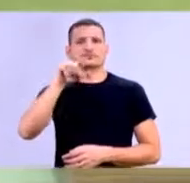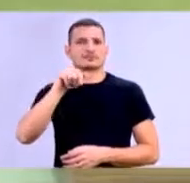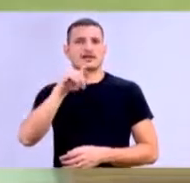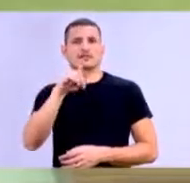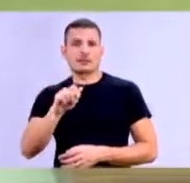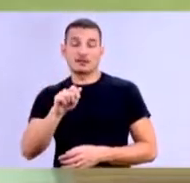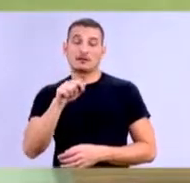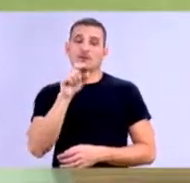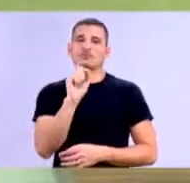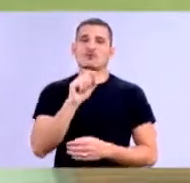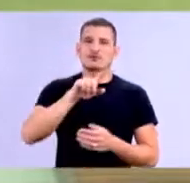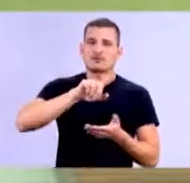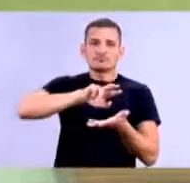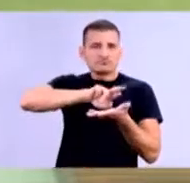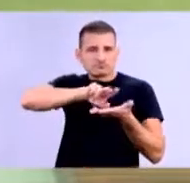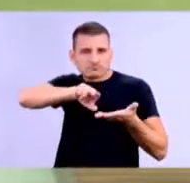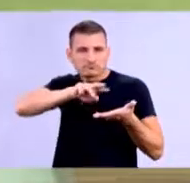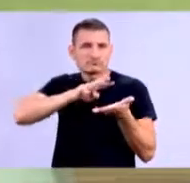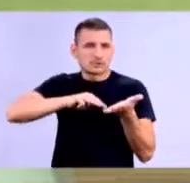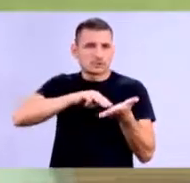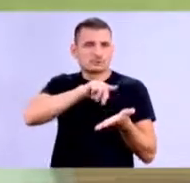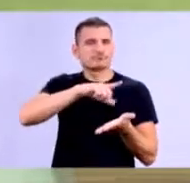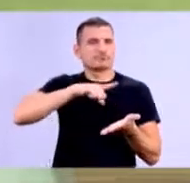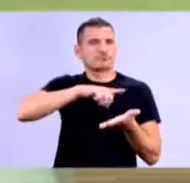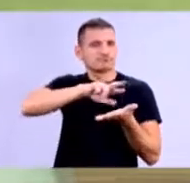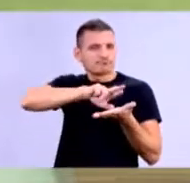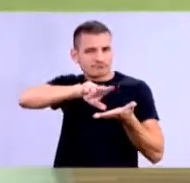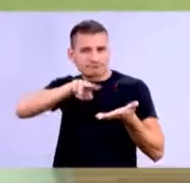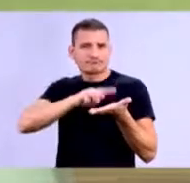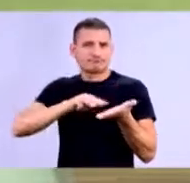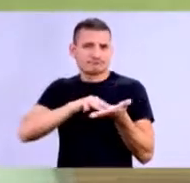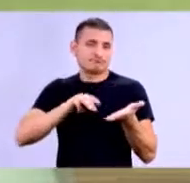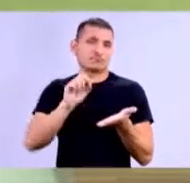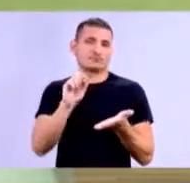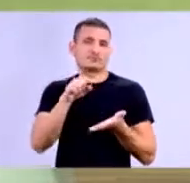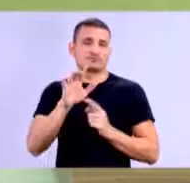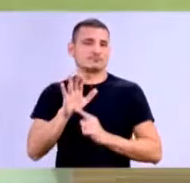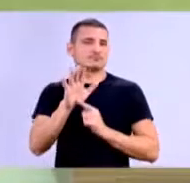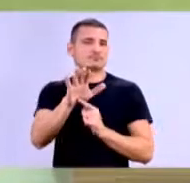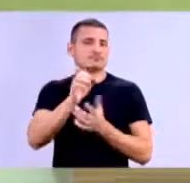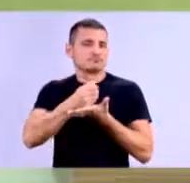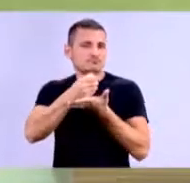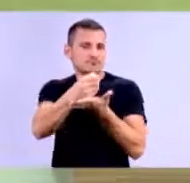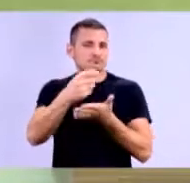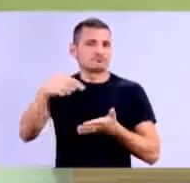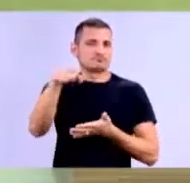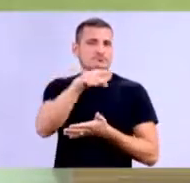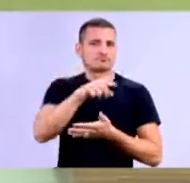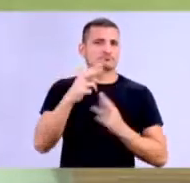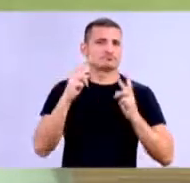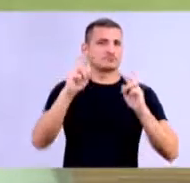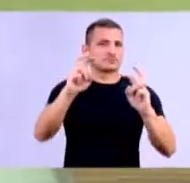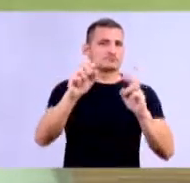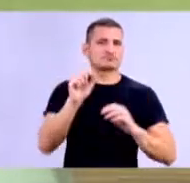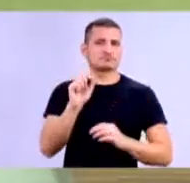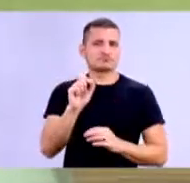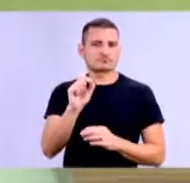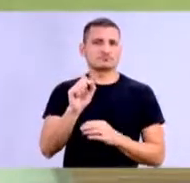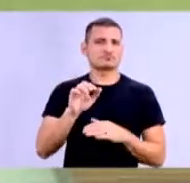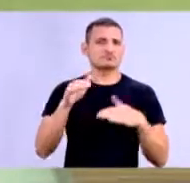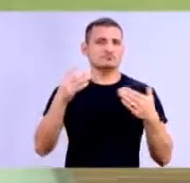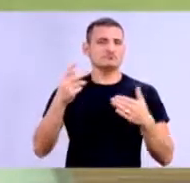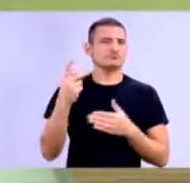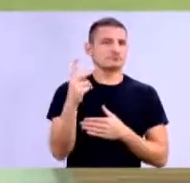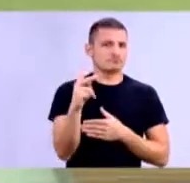de metodologias em educação à distância lhe ajuda, lhe auxilia para que você perceba qual é o